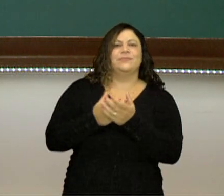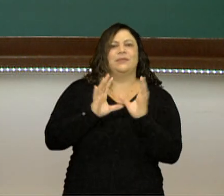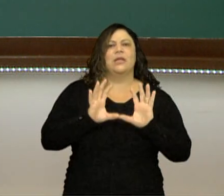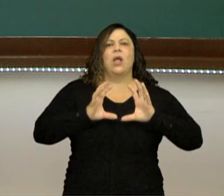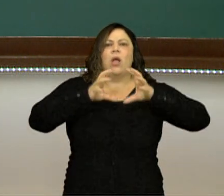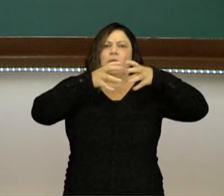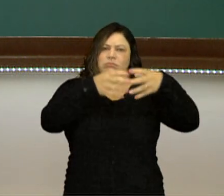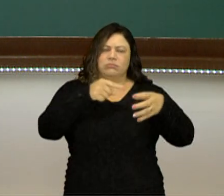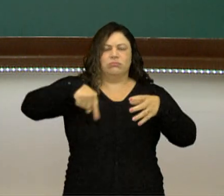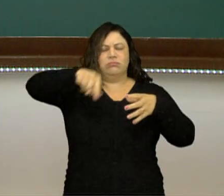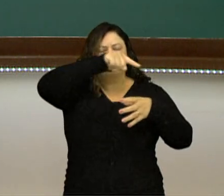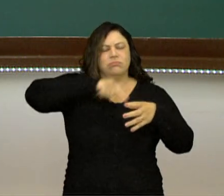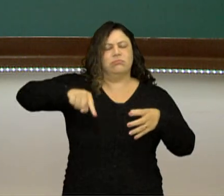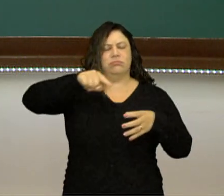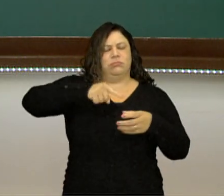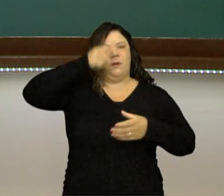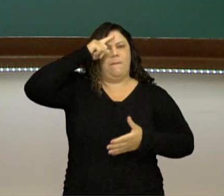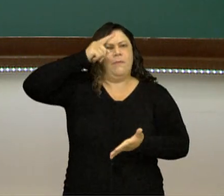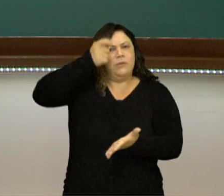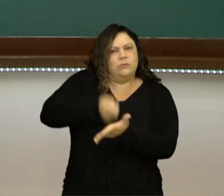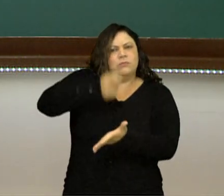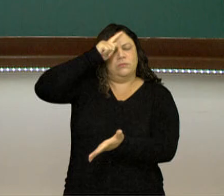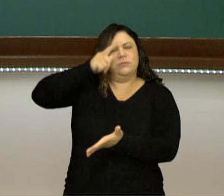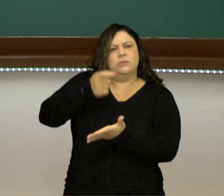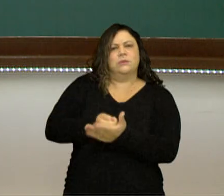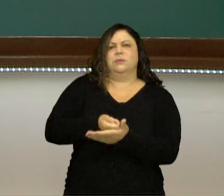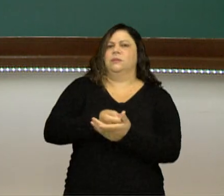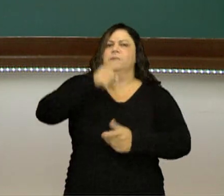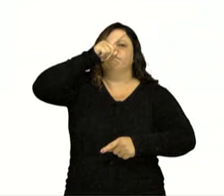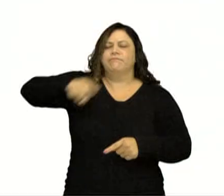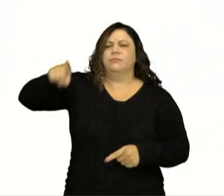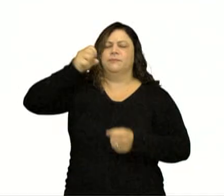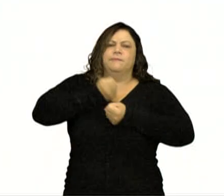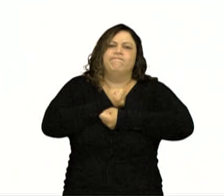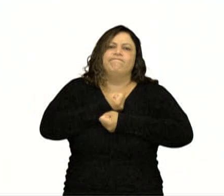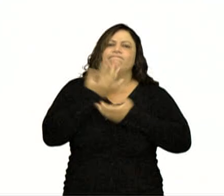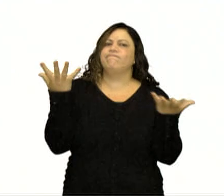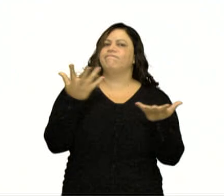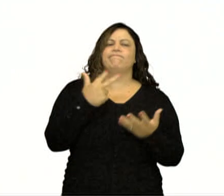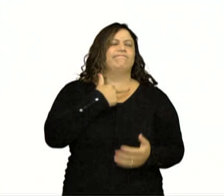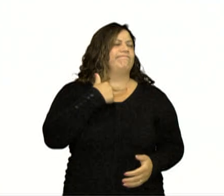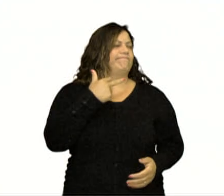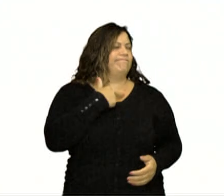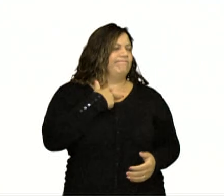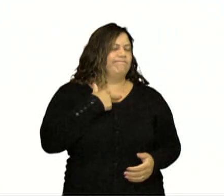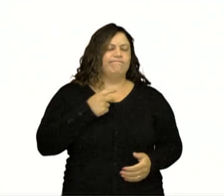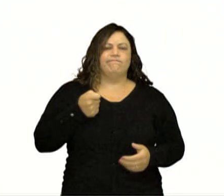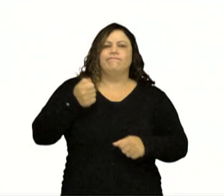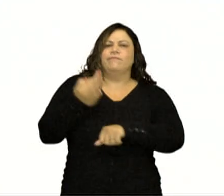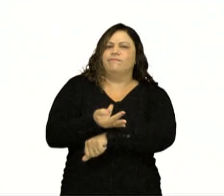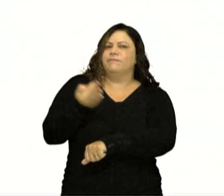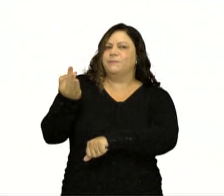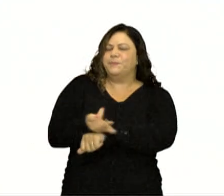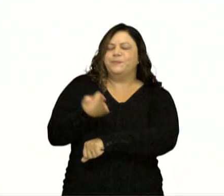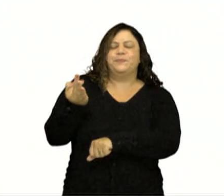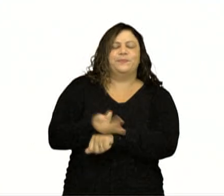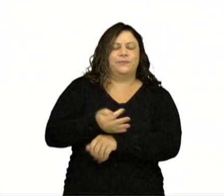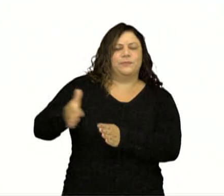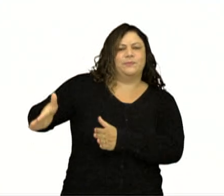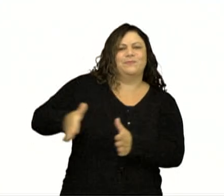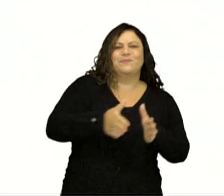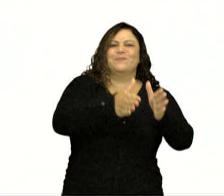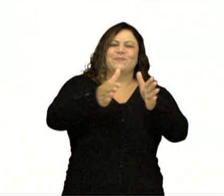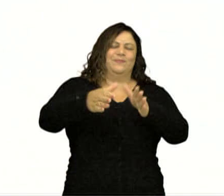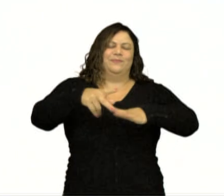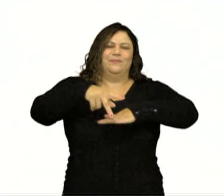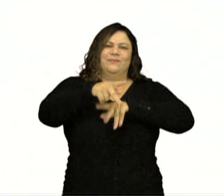do direito à liberdade de expressão e da tolerância, como um poderoso caminho para o futuro da nação. Uma nação que não